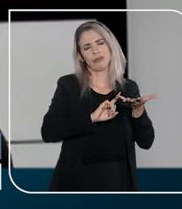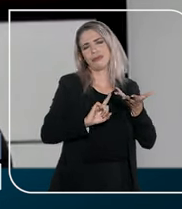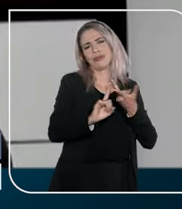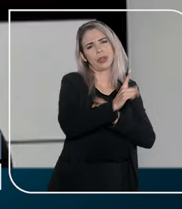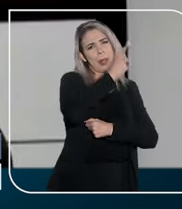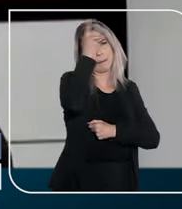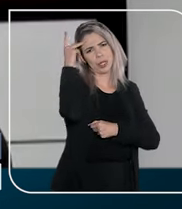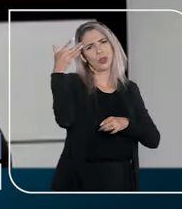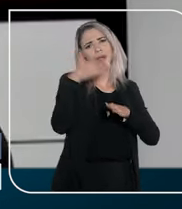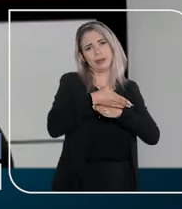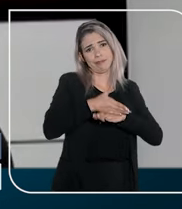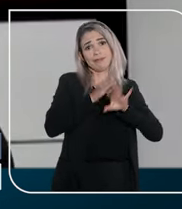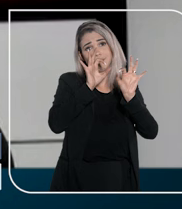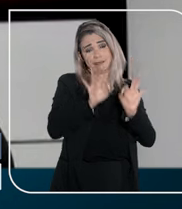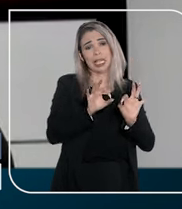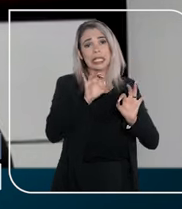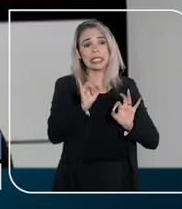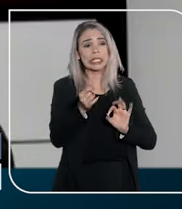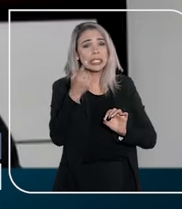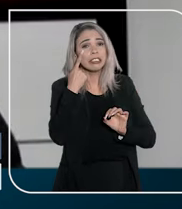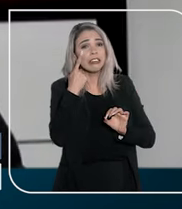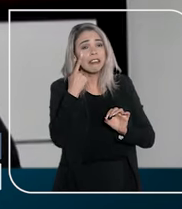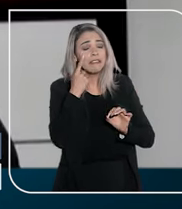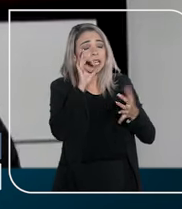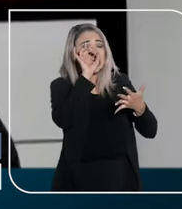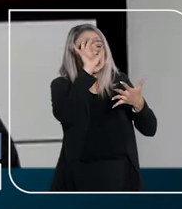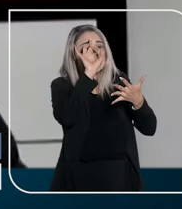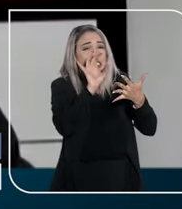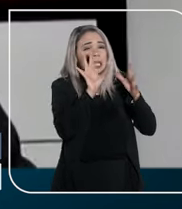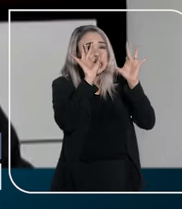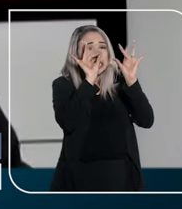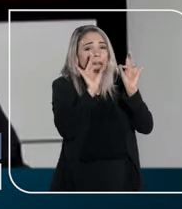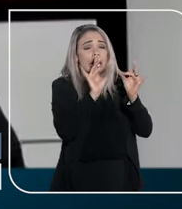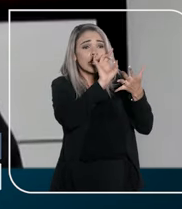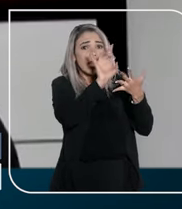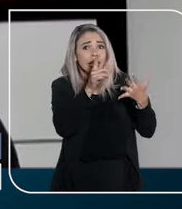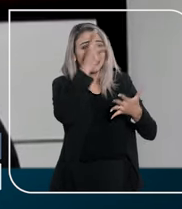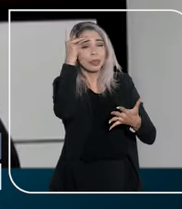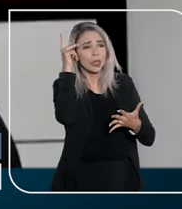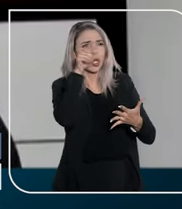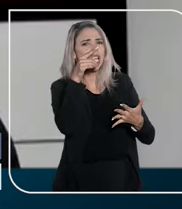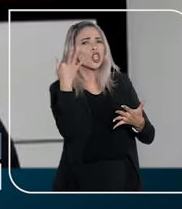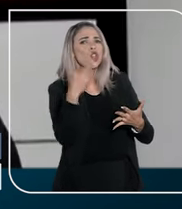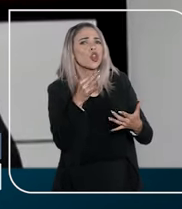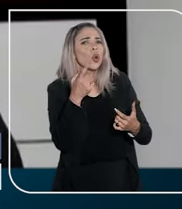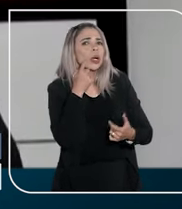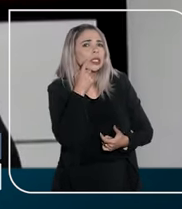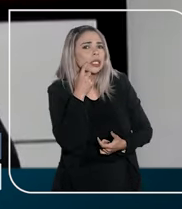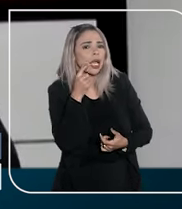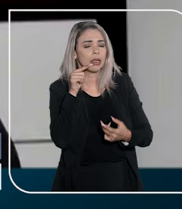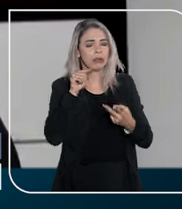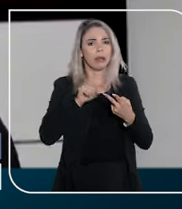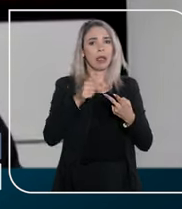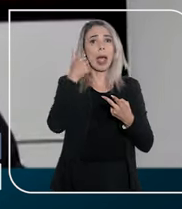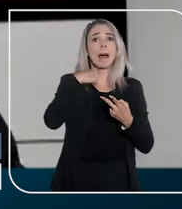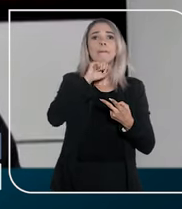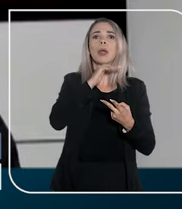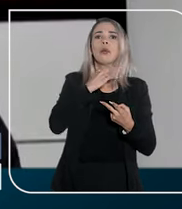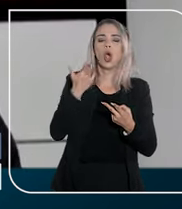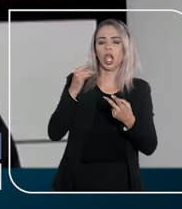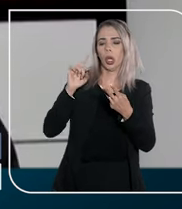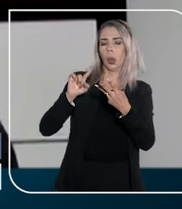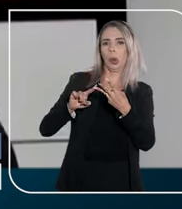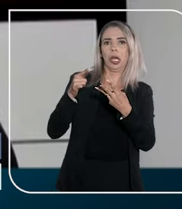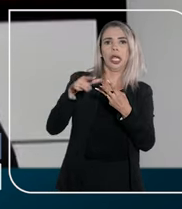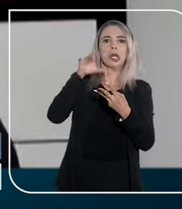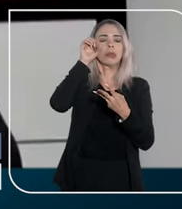pessoas participando. Se eu for considerar a situação específica de cada um, esse está com dor de dente, aquele amanhã faleceu, aquele ali não